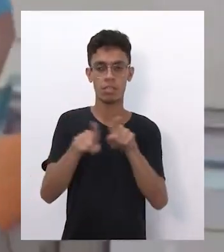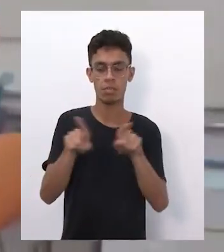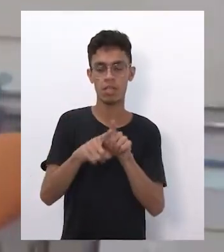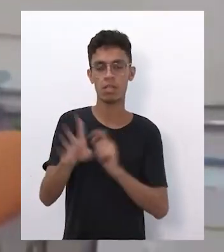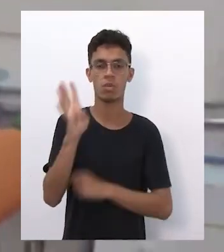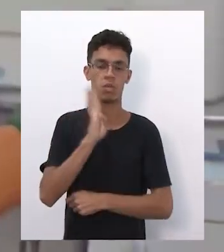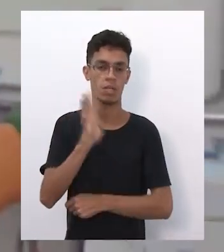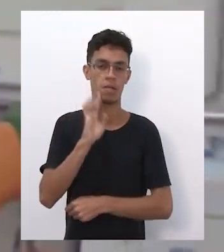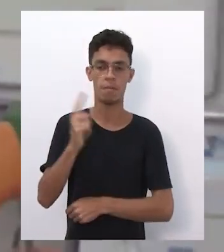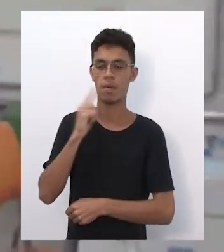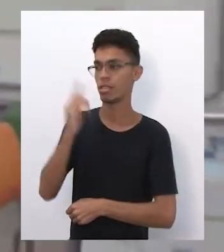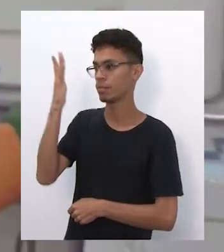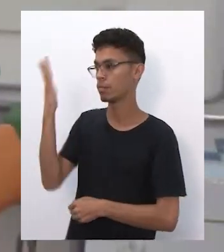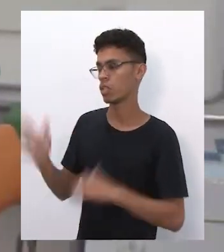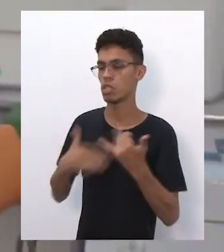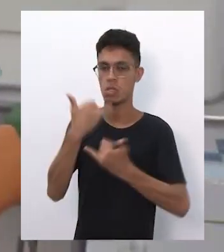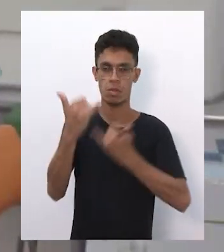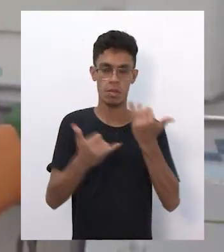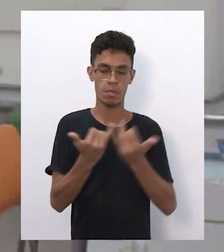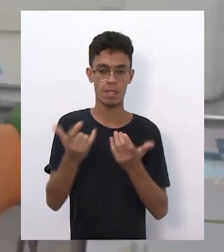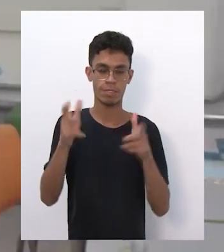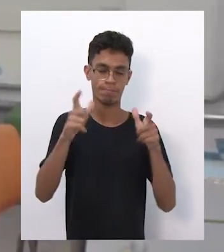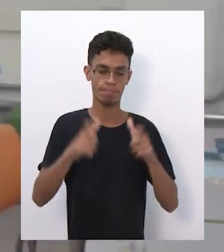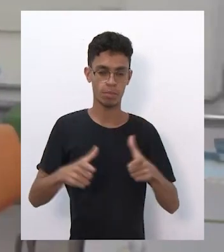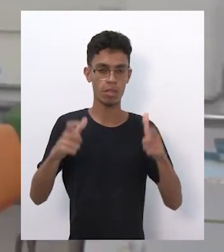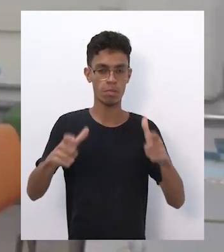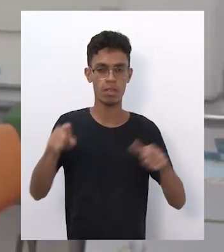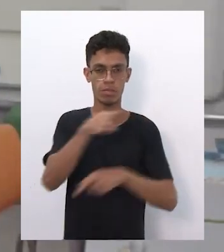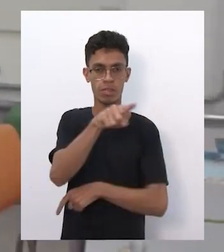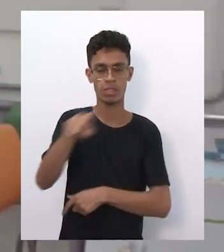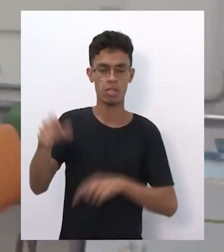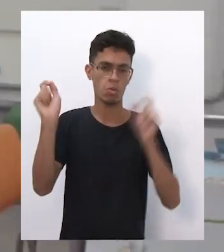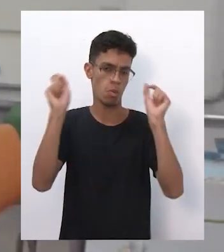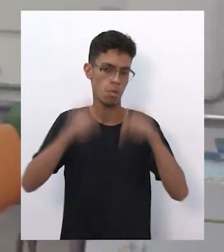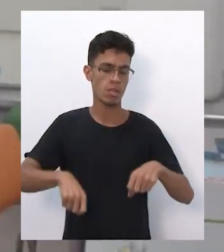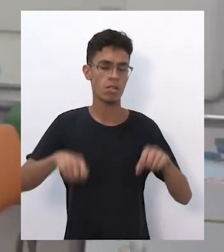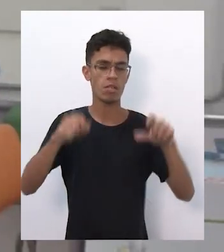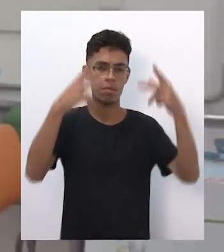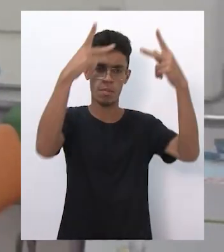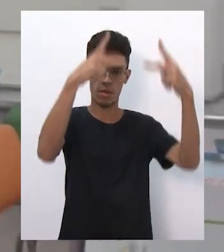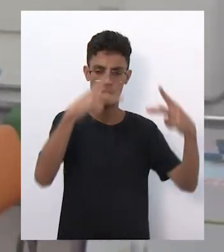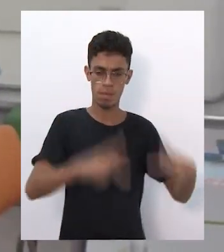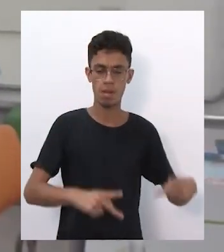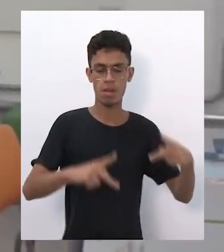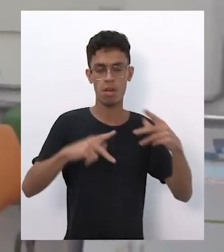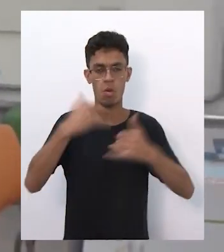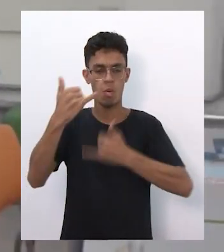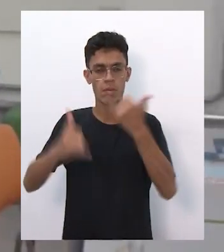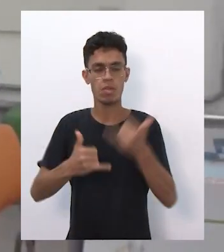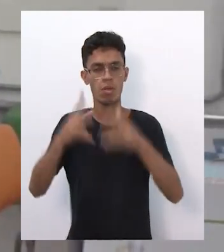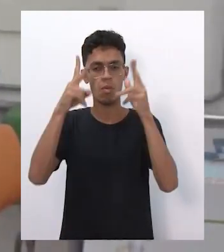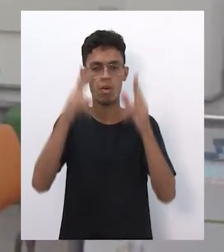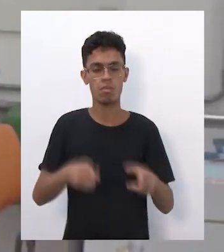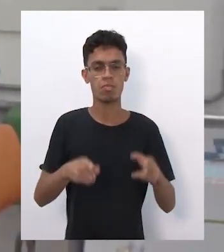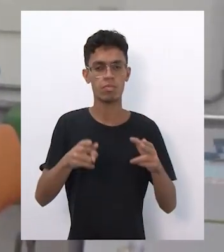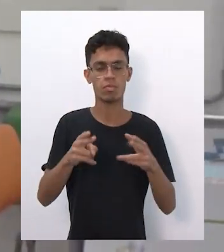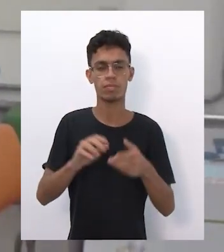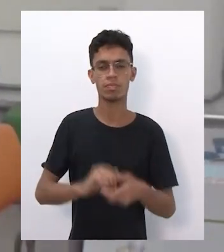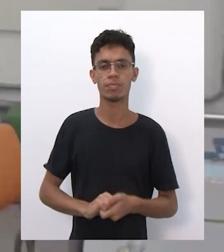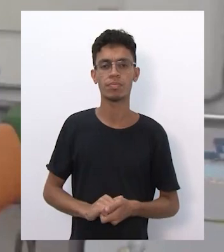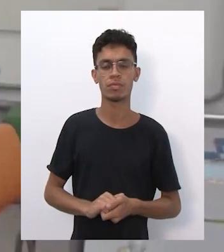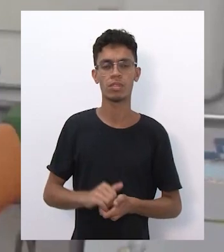que bacana, além do jogo desplugado, você pode depois programar o mesmo jogo no plugado,